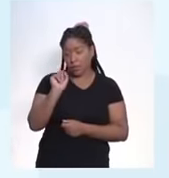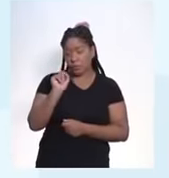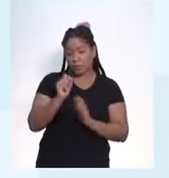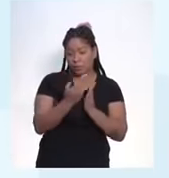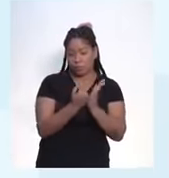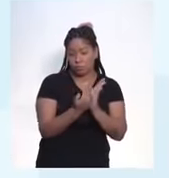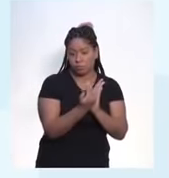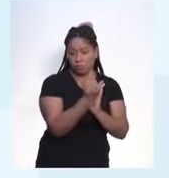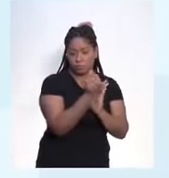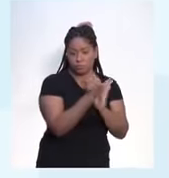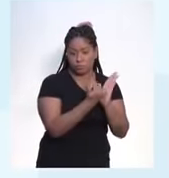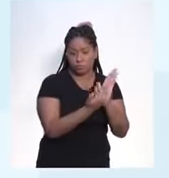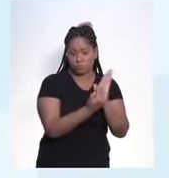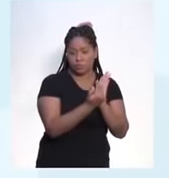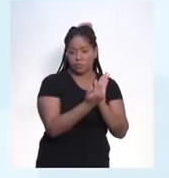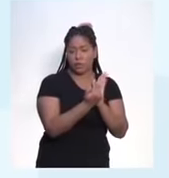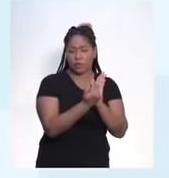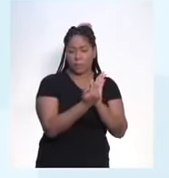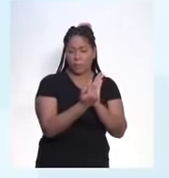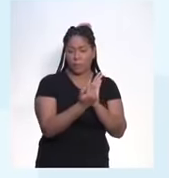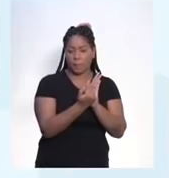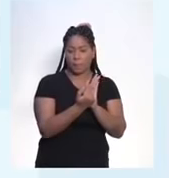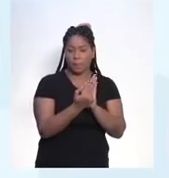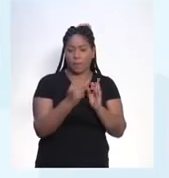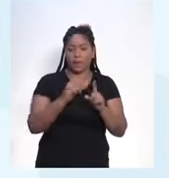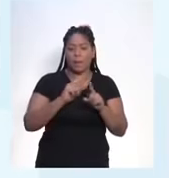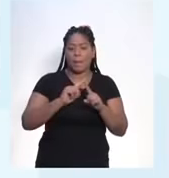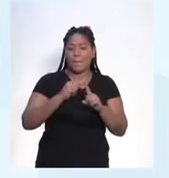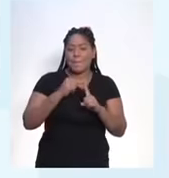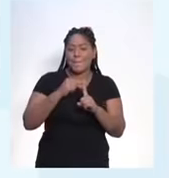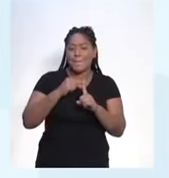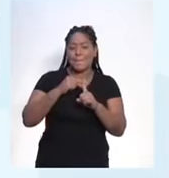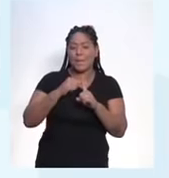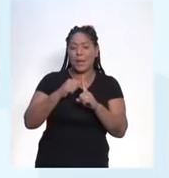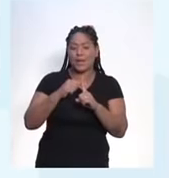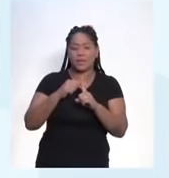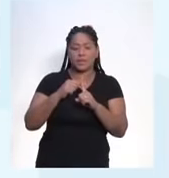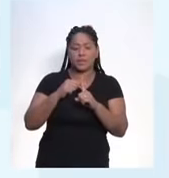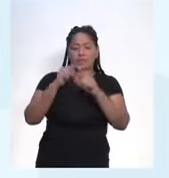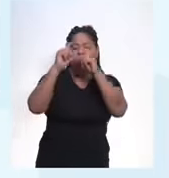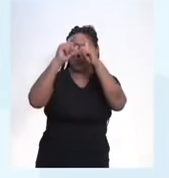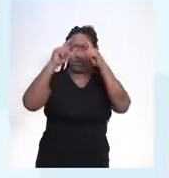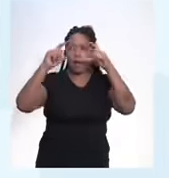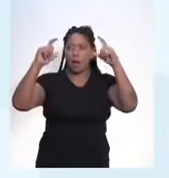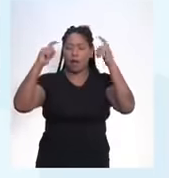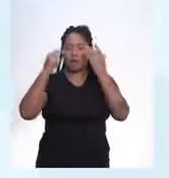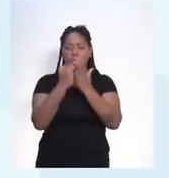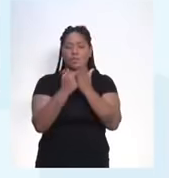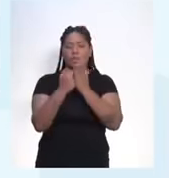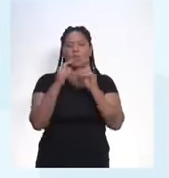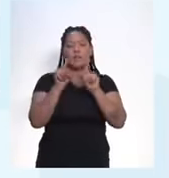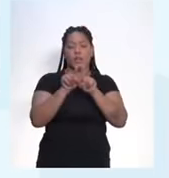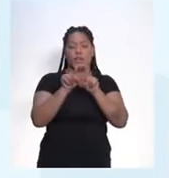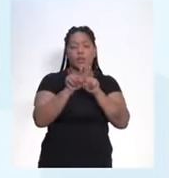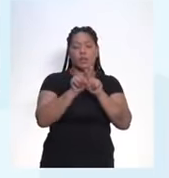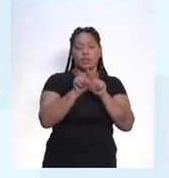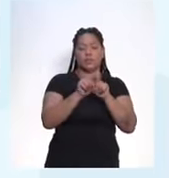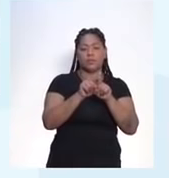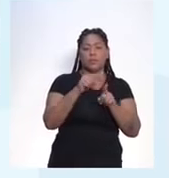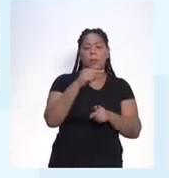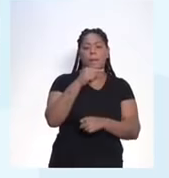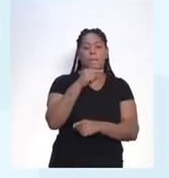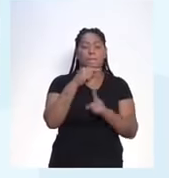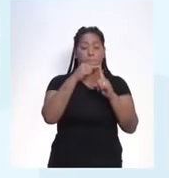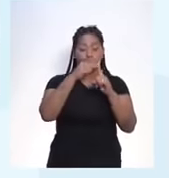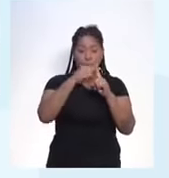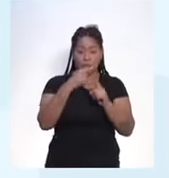eu fiz aí adição Então vou até voltar um pouquinho então eu sou mei aí um para abscissa